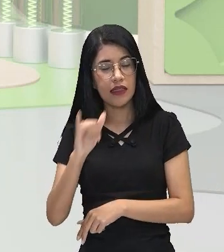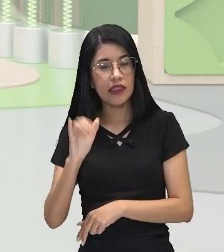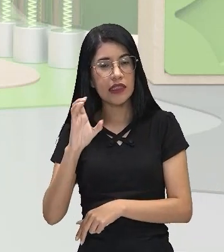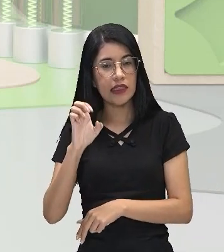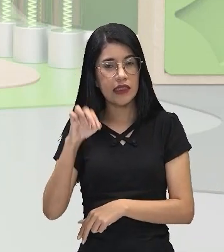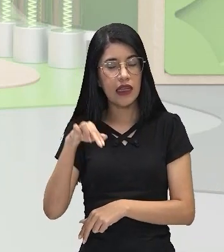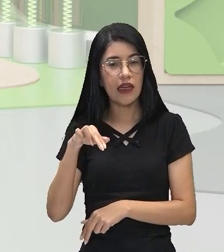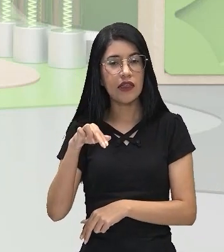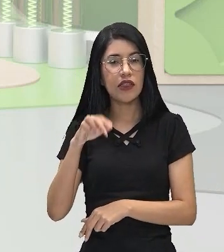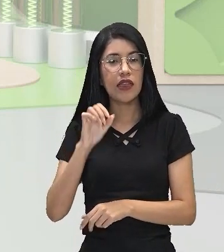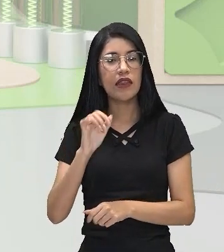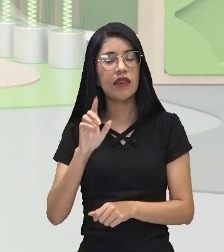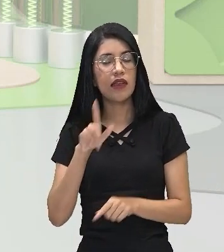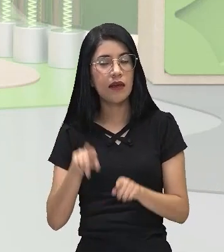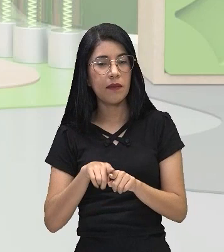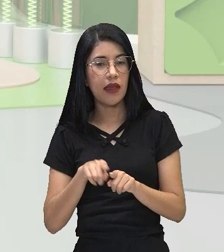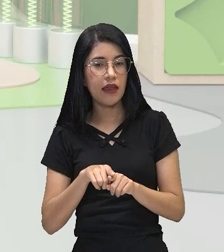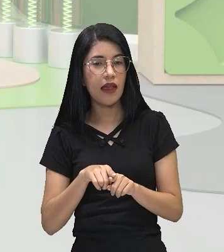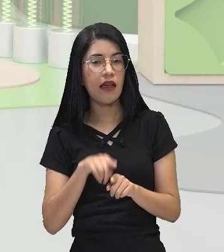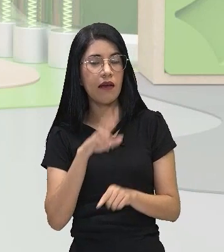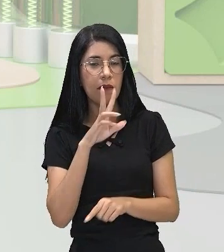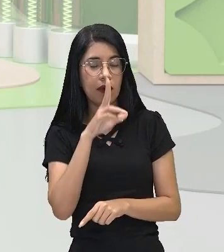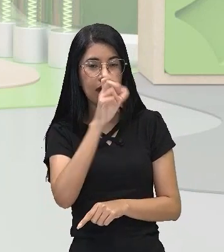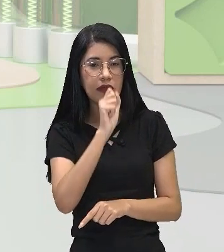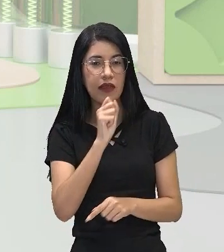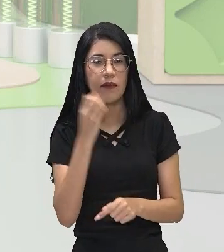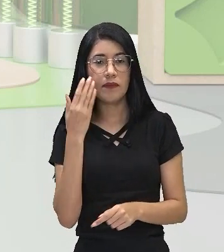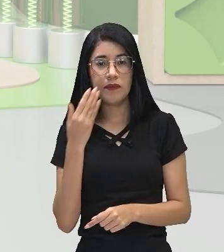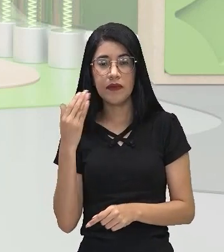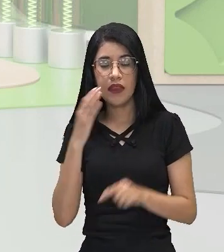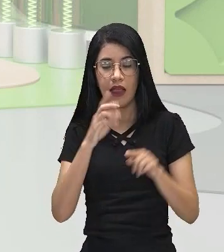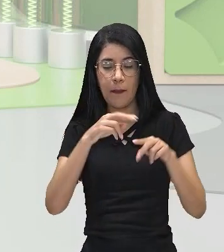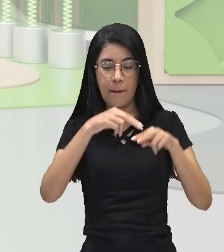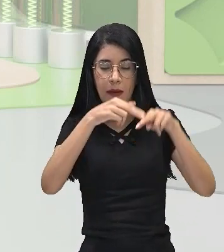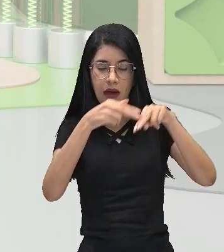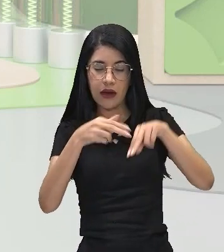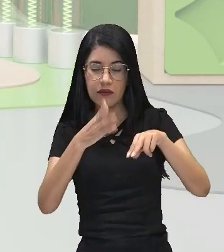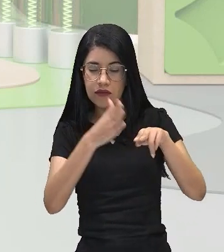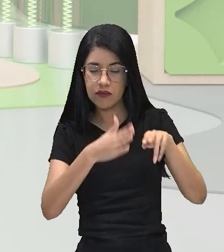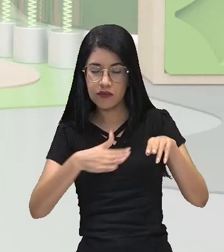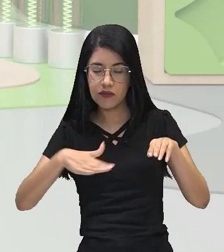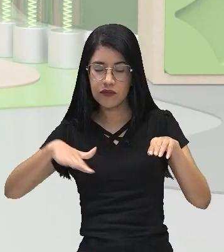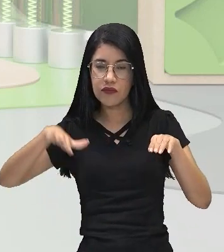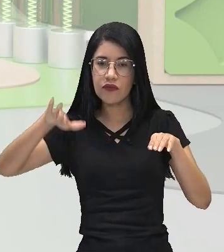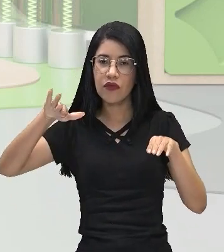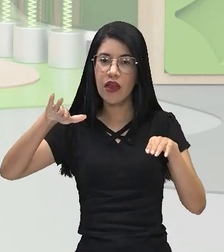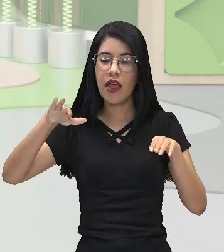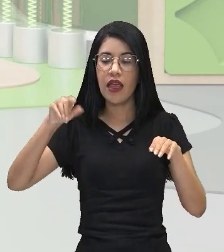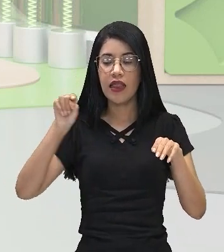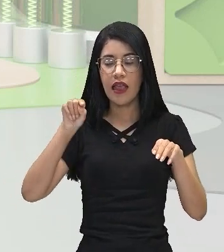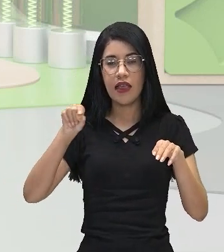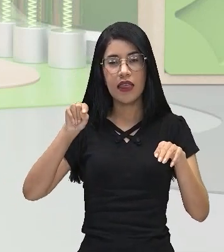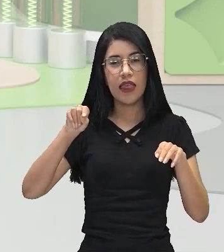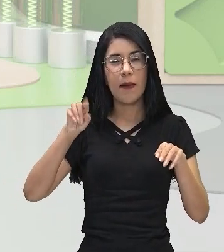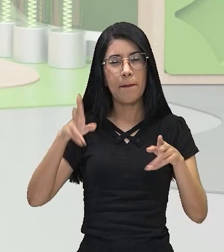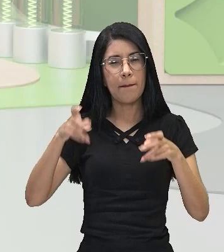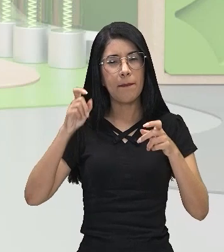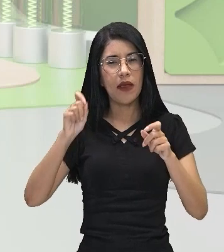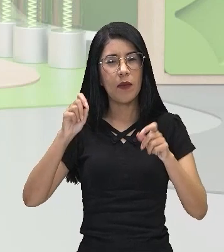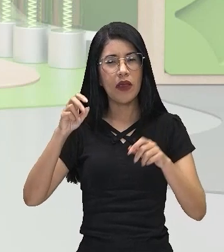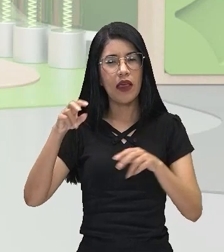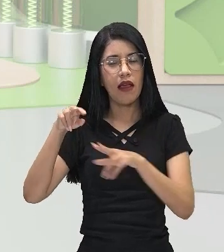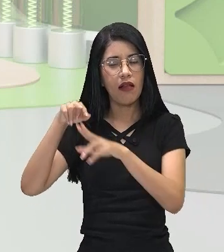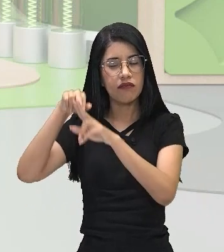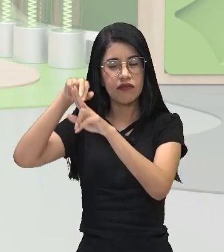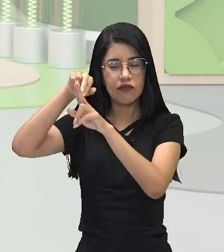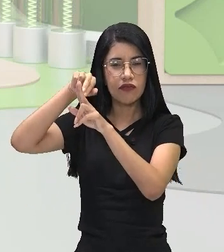mais alto aqui, onde ele chegou da rampa, aqui está ele com o seu skate, né? Ou ela, com o seu skate aqui, como a gente pode observar,